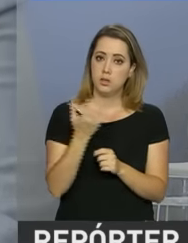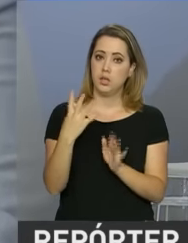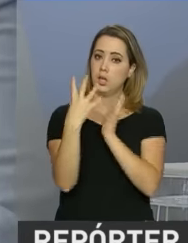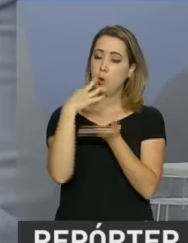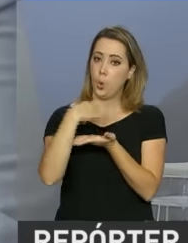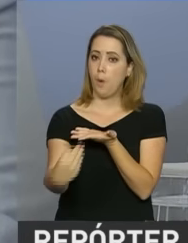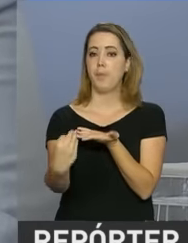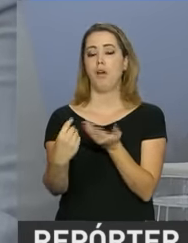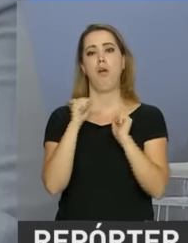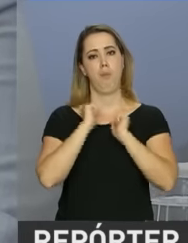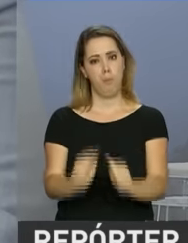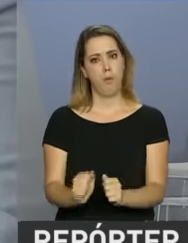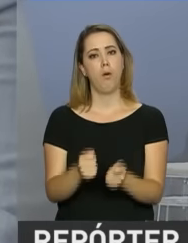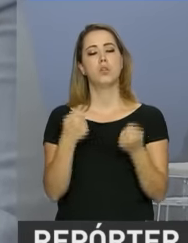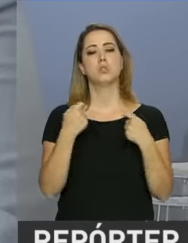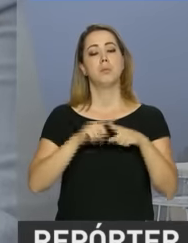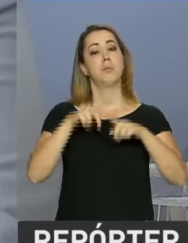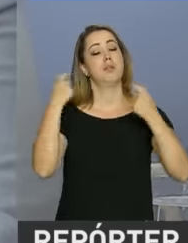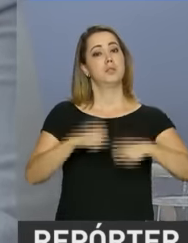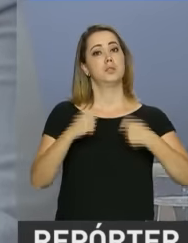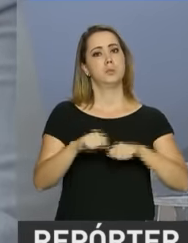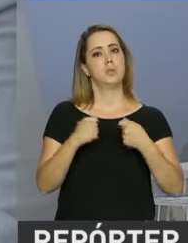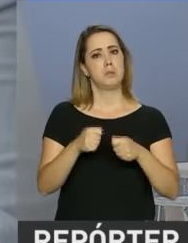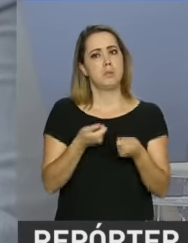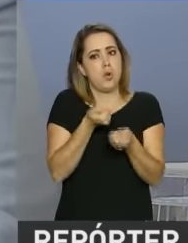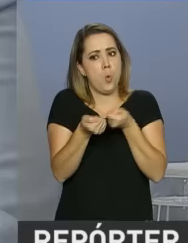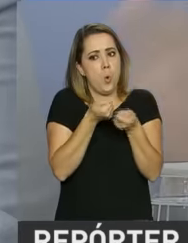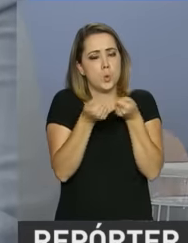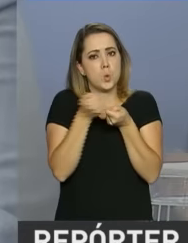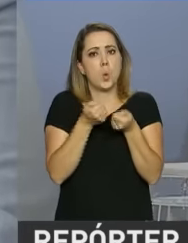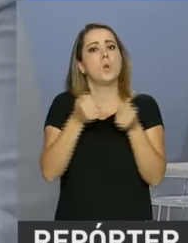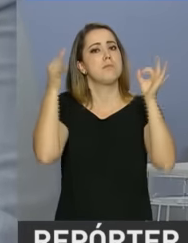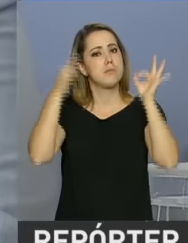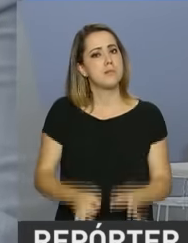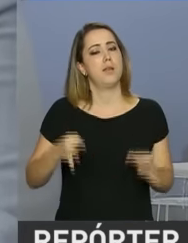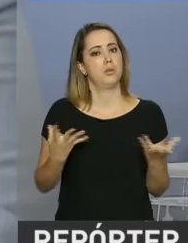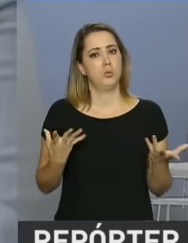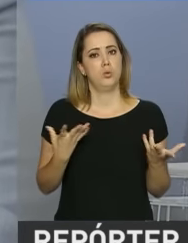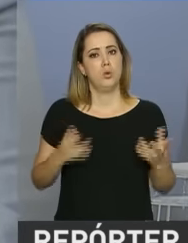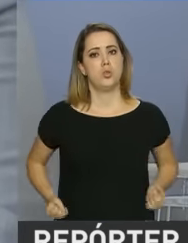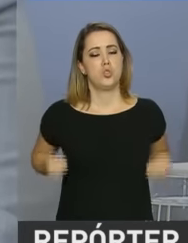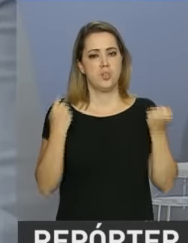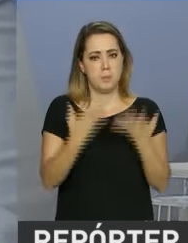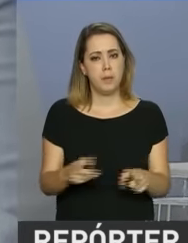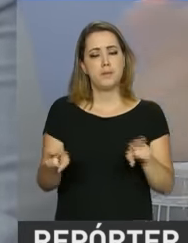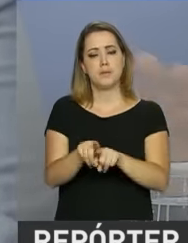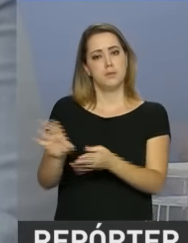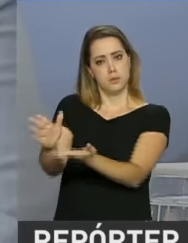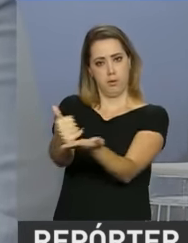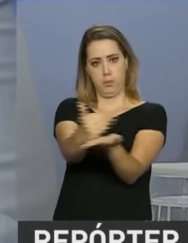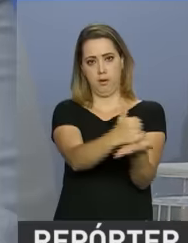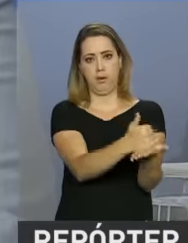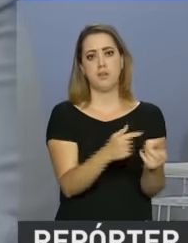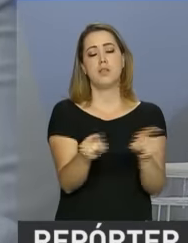um programa similar fazem ajust ajustes muito sérios Nas suas contas de despesa e de receita e da